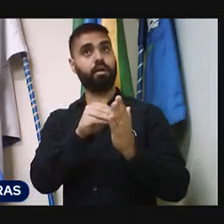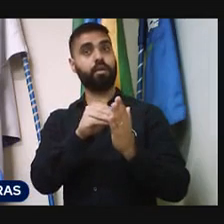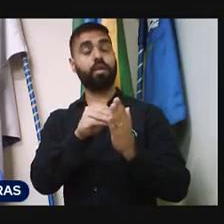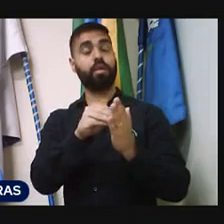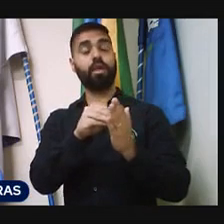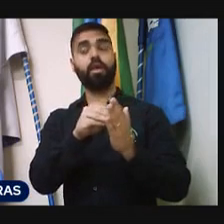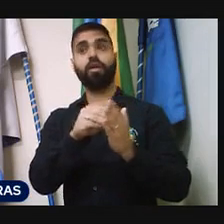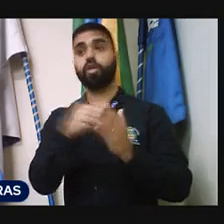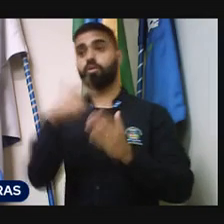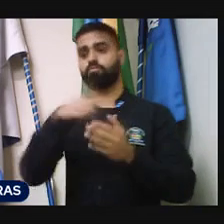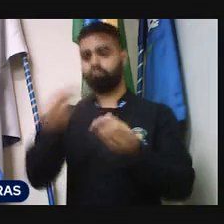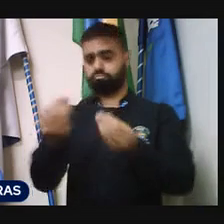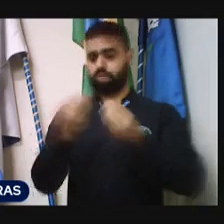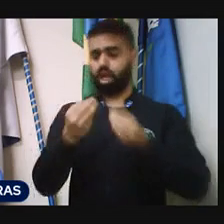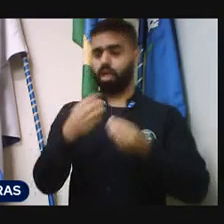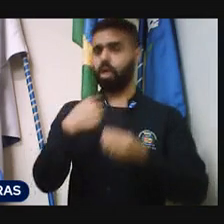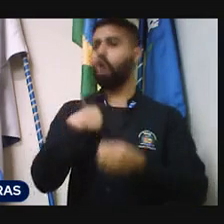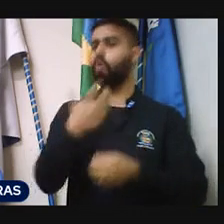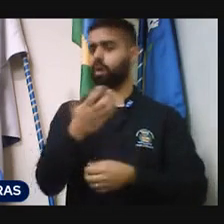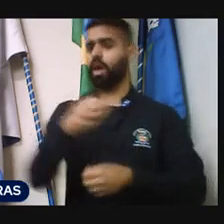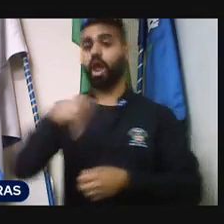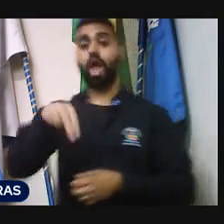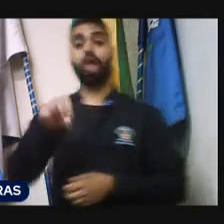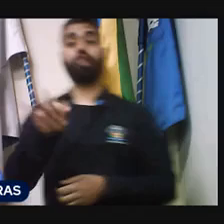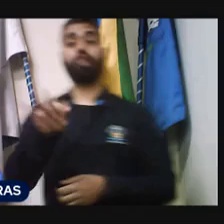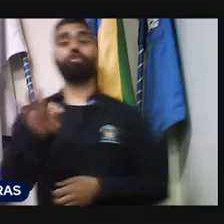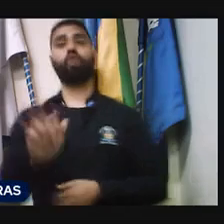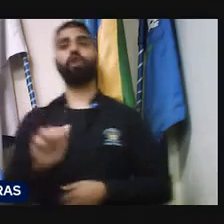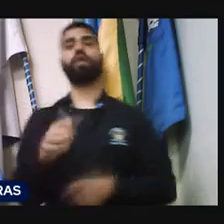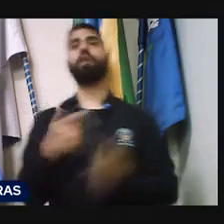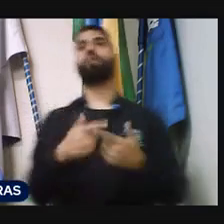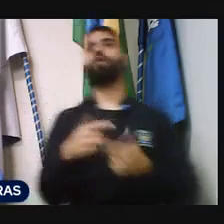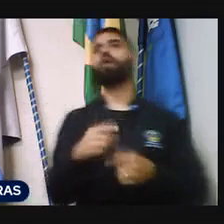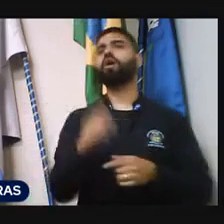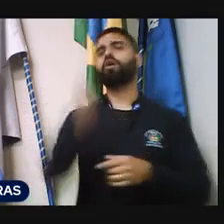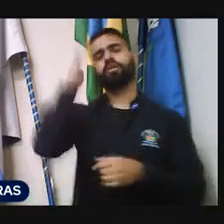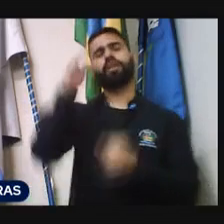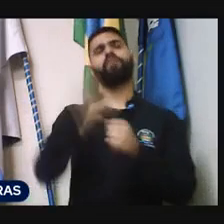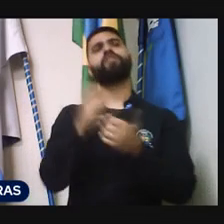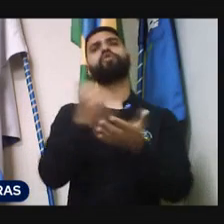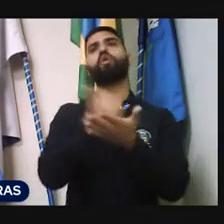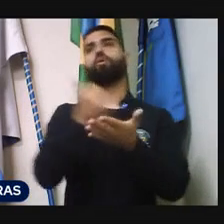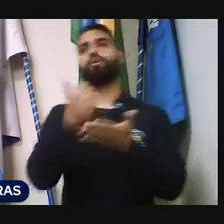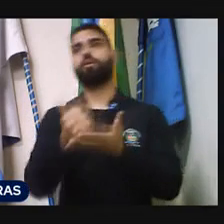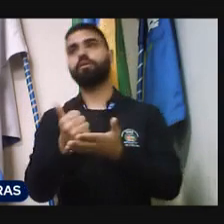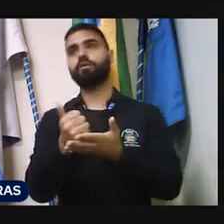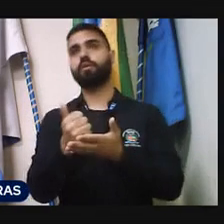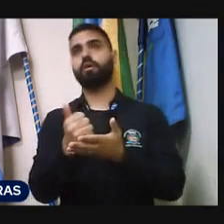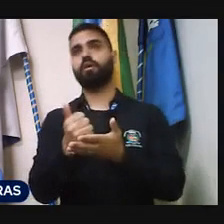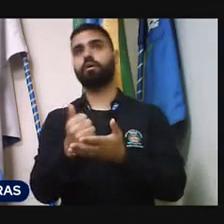através daquele e-mail as notas faz porque eu vi aqui que foram feitas contratações direta e falo isso para maior tranquilidade